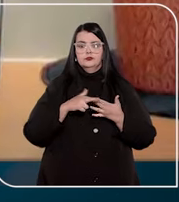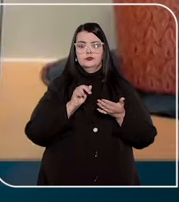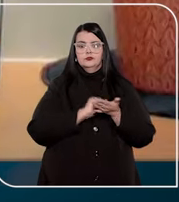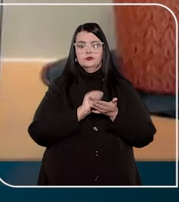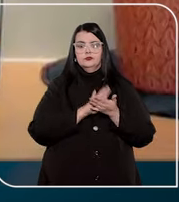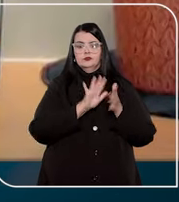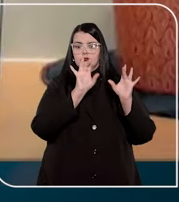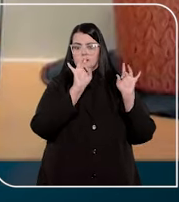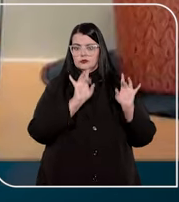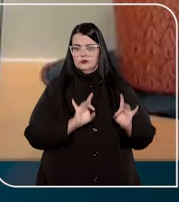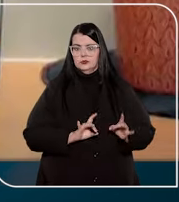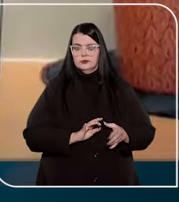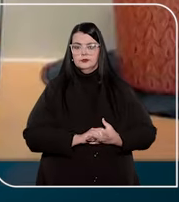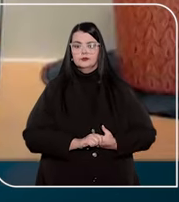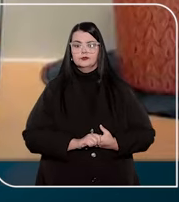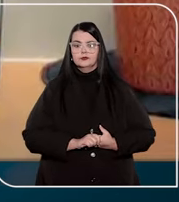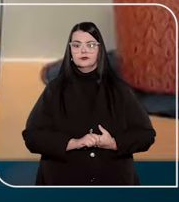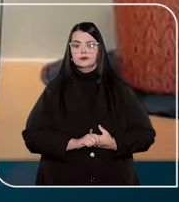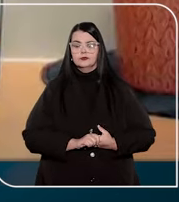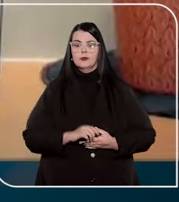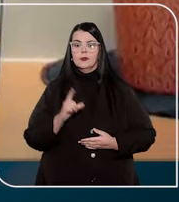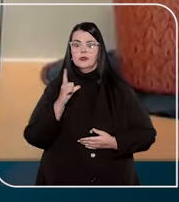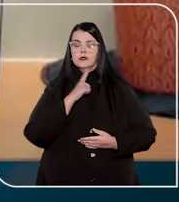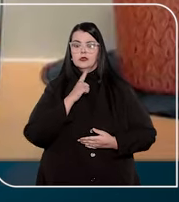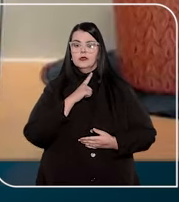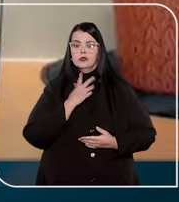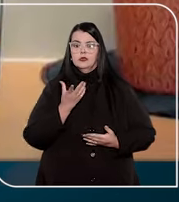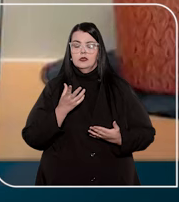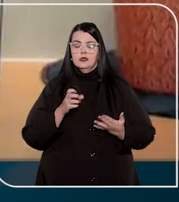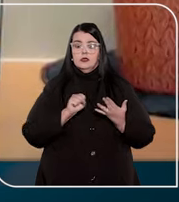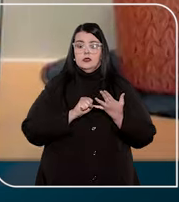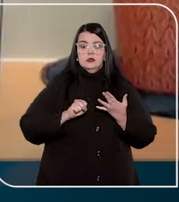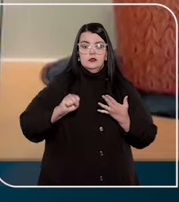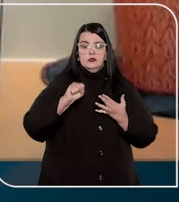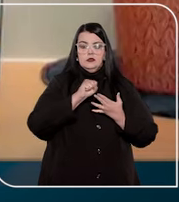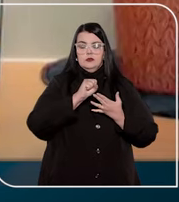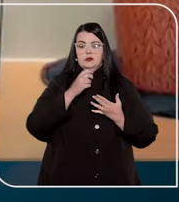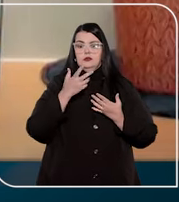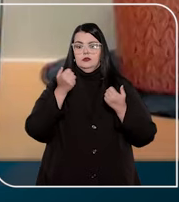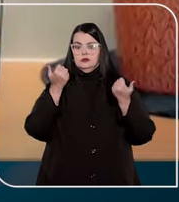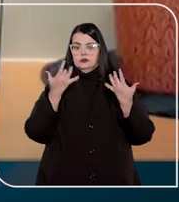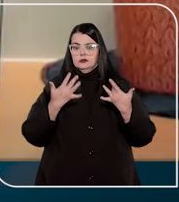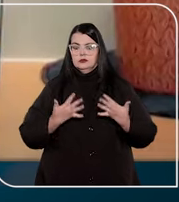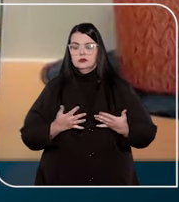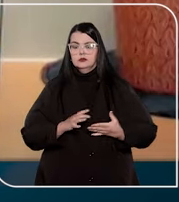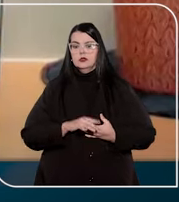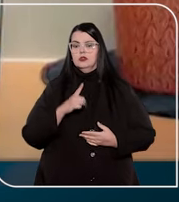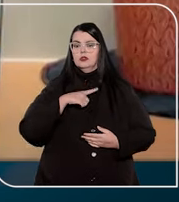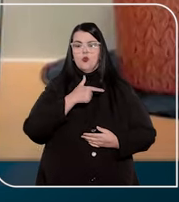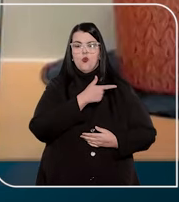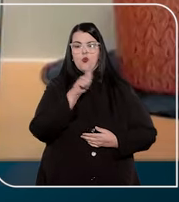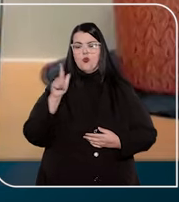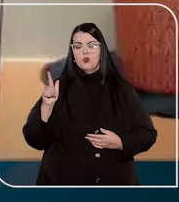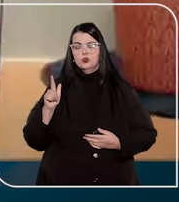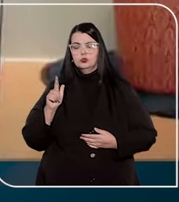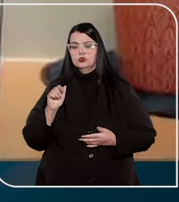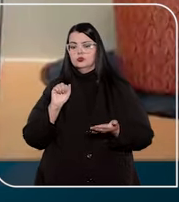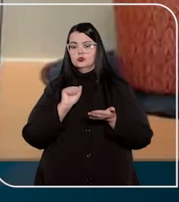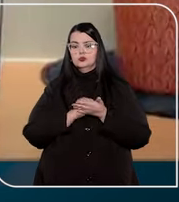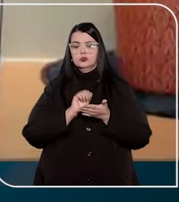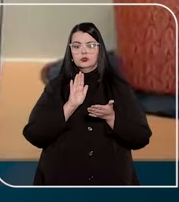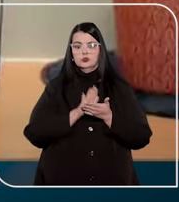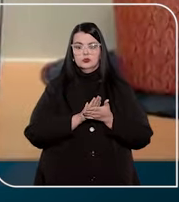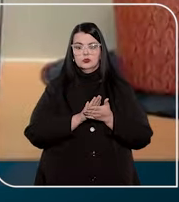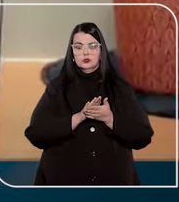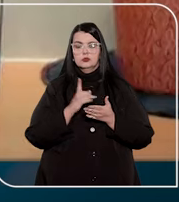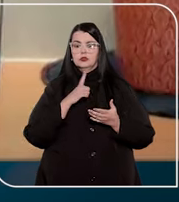especiais. Existe uma súmula do STJ sobre isso, e existem outros meios ou mecanismos hábeis a